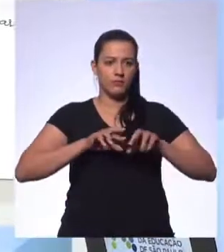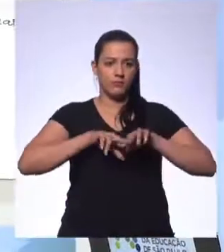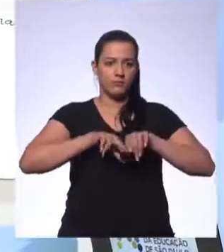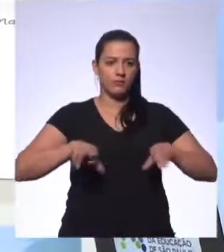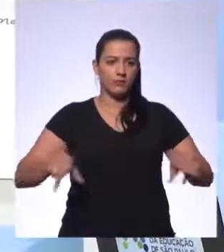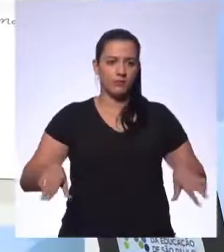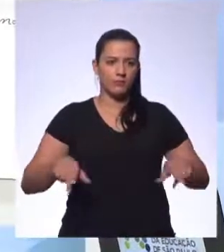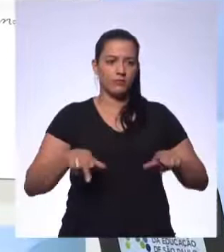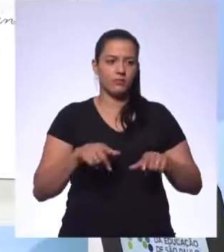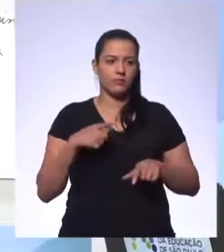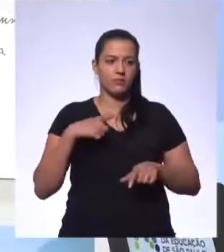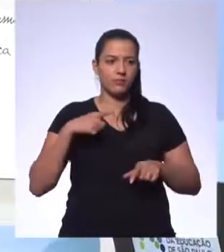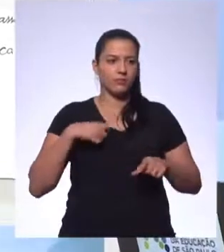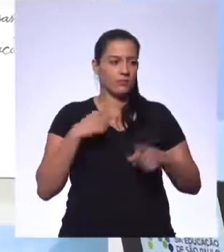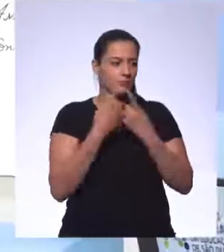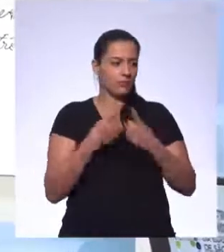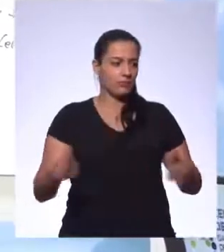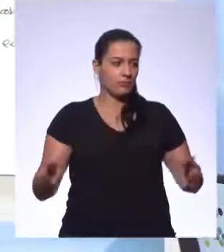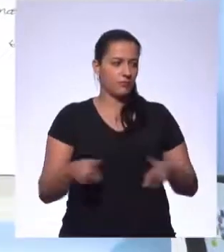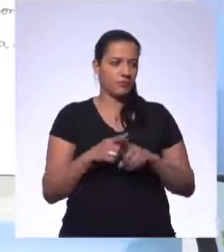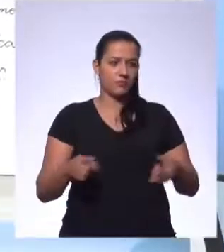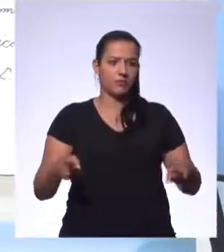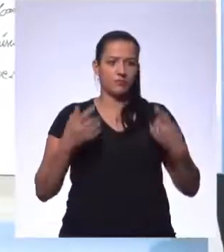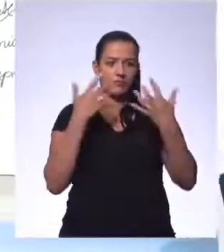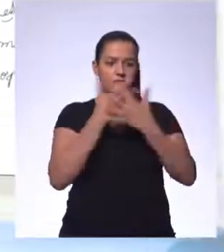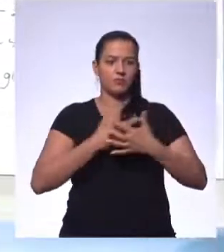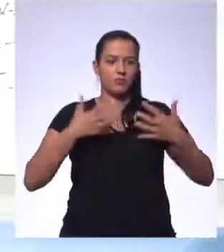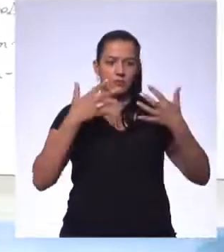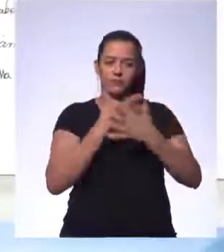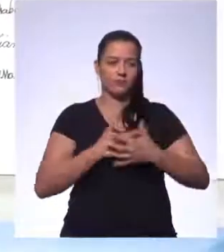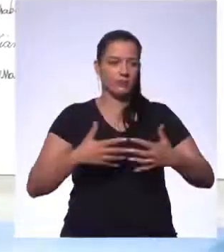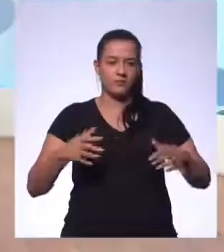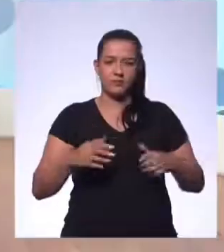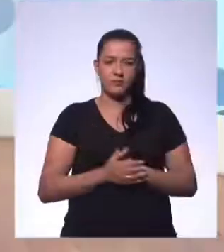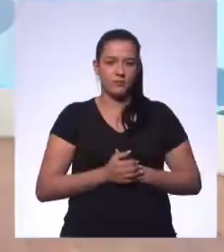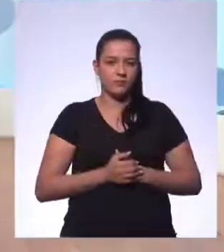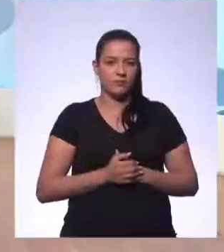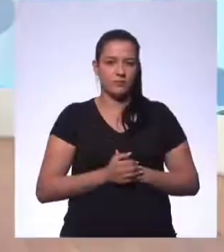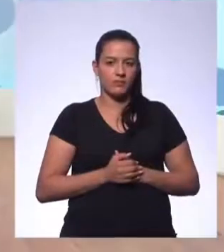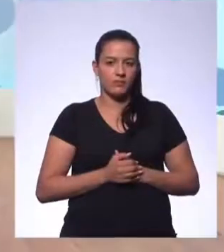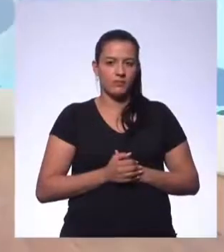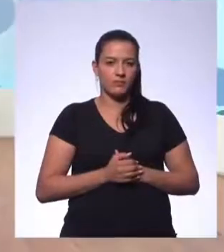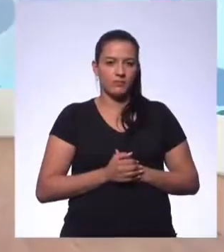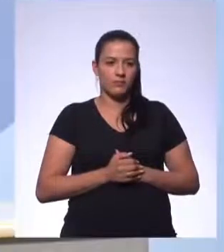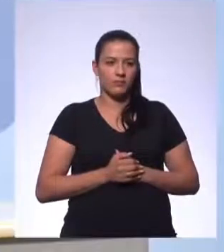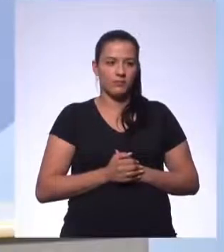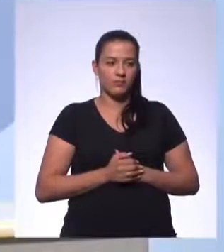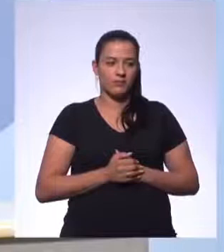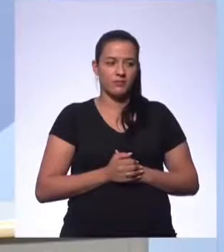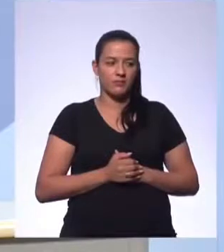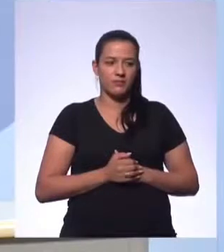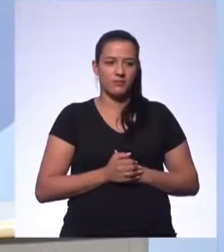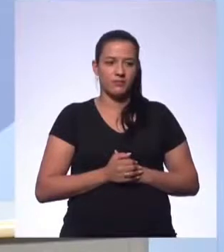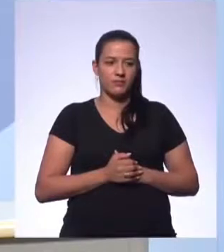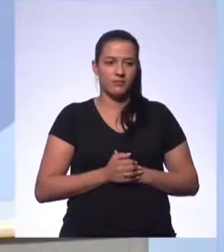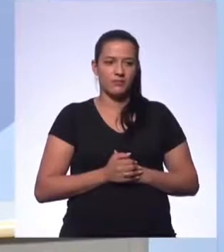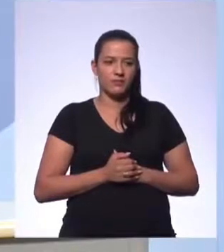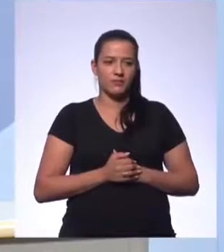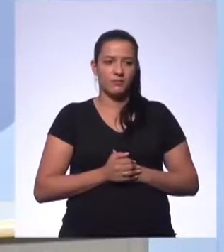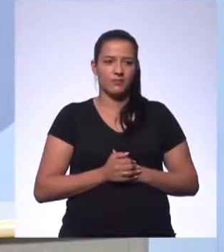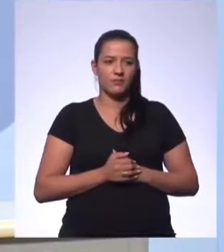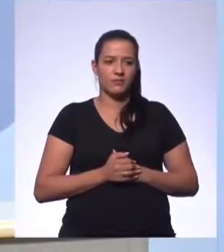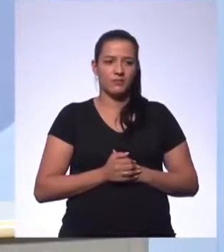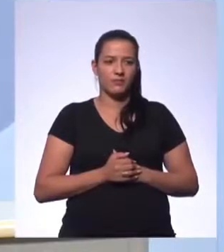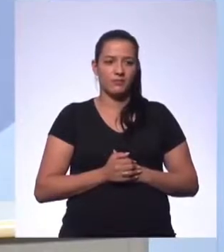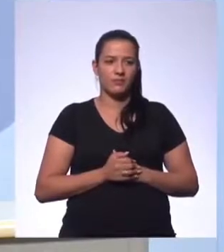aí os musicais de vocês, tá bom? Professora Fernanda. Bom, professora, eu vou retomar um pouco a parte anterior, que enquanto